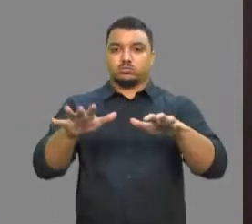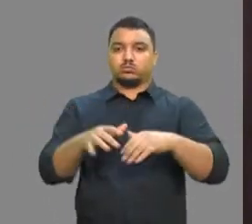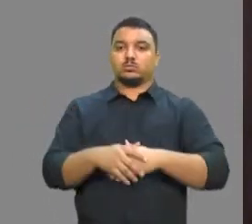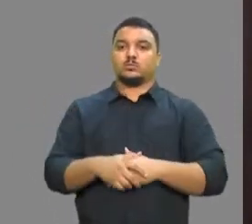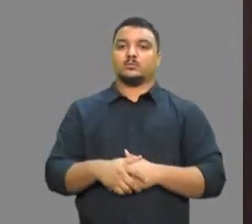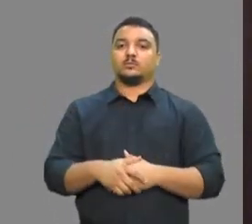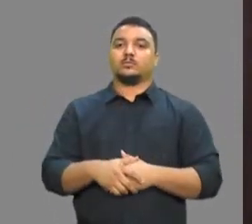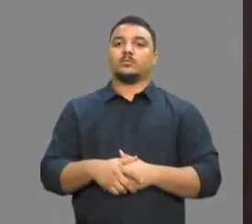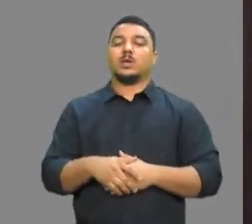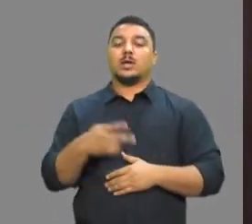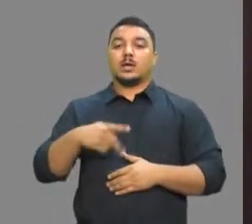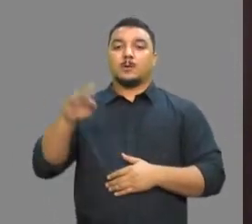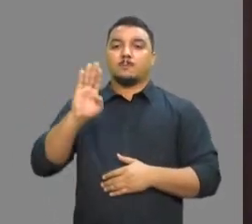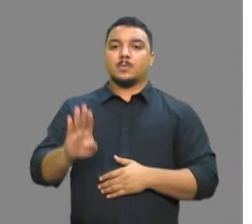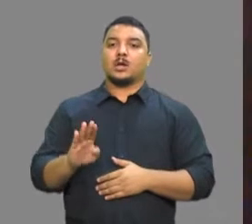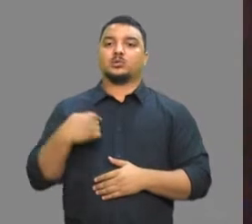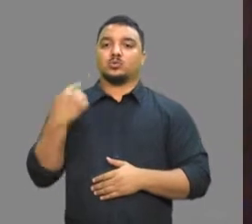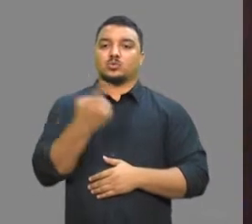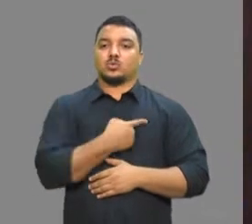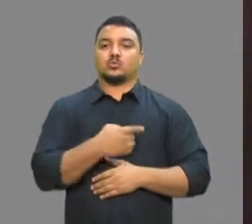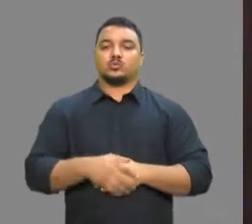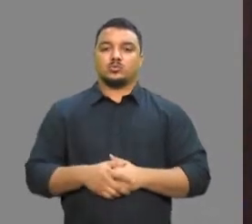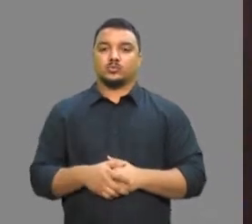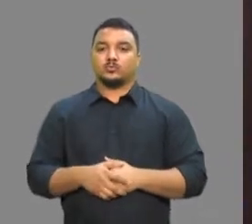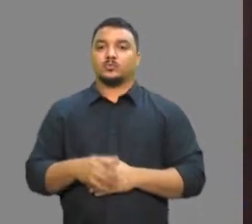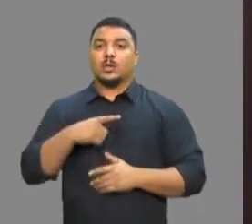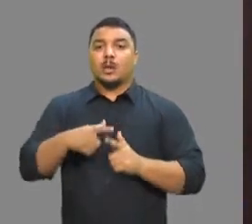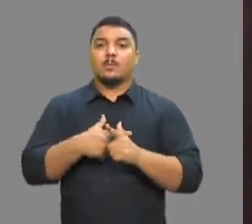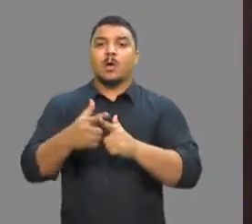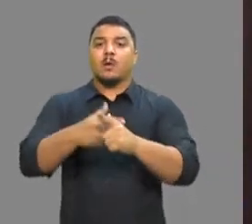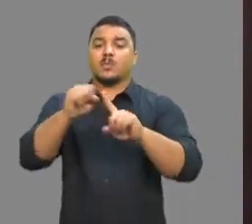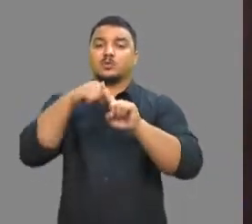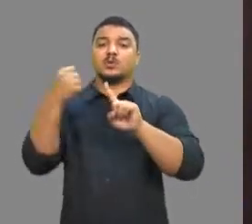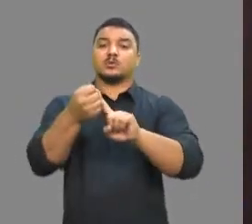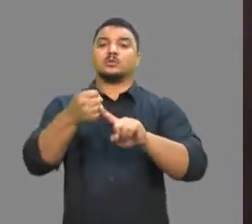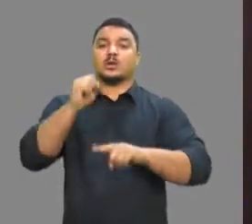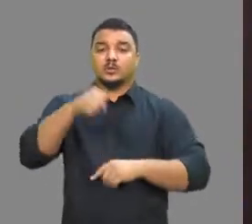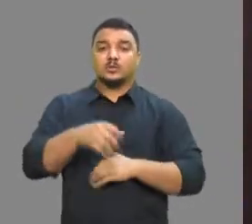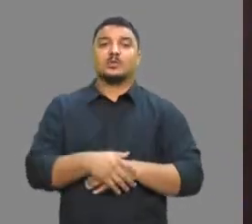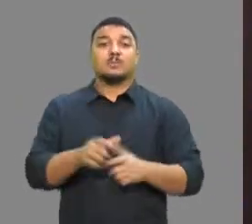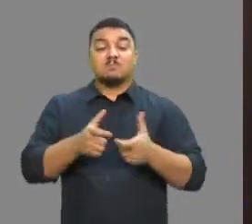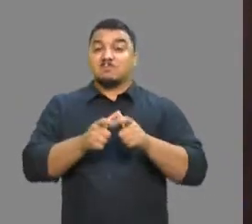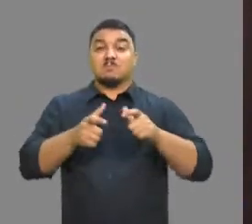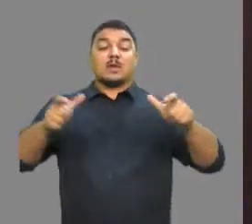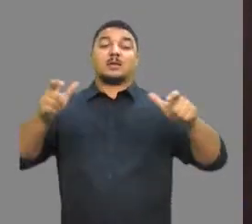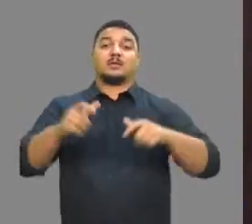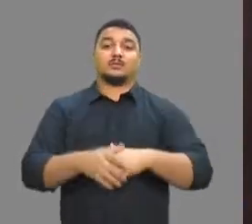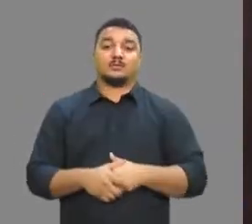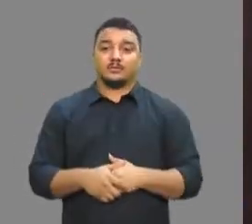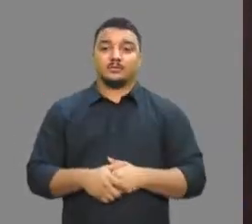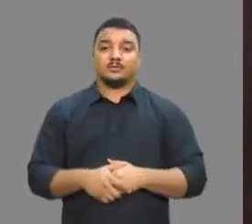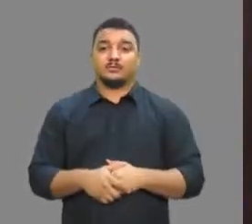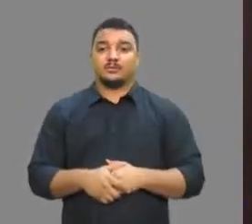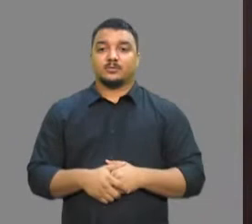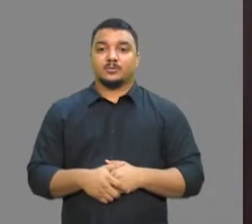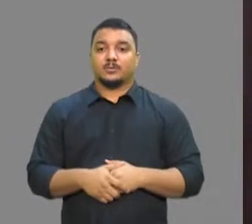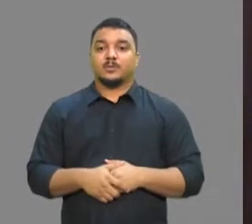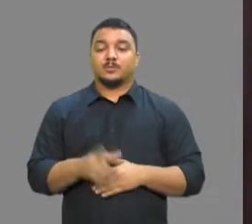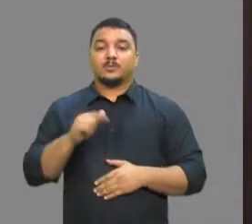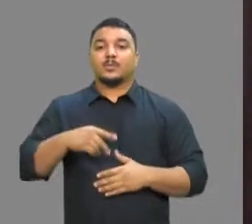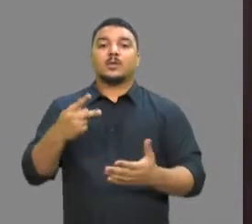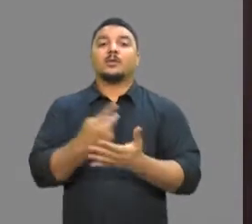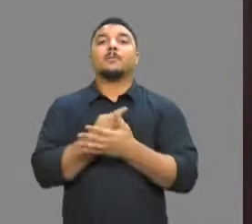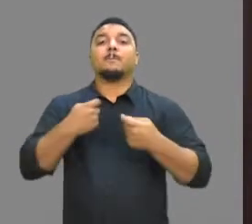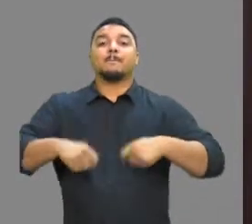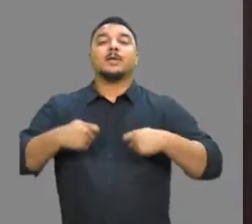nesse Brasil de nós todos. É um problema social imenso, que